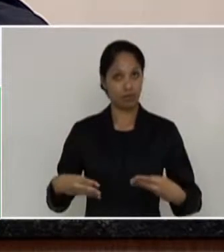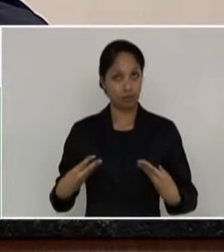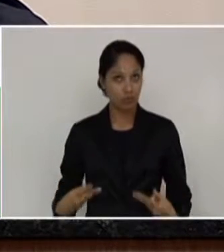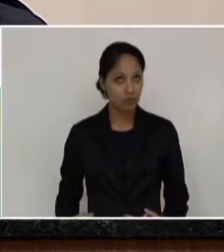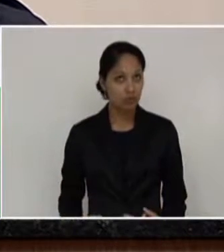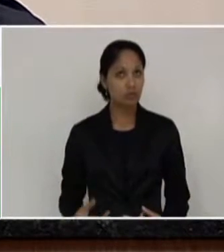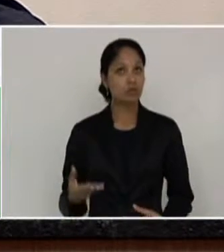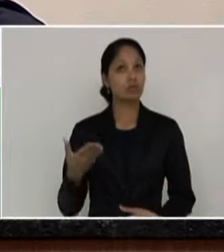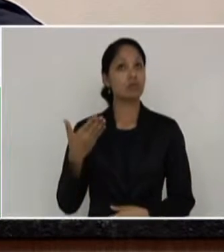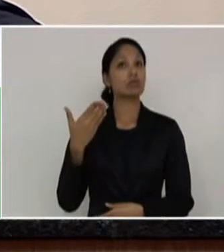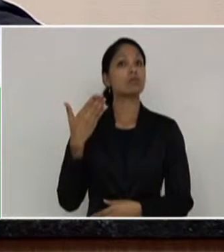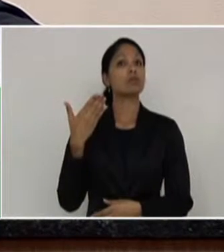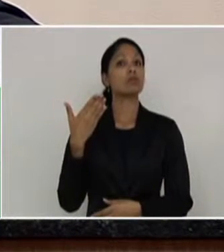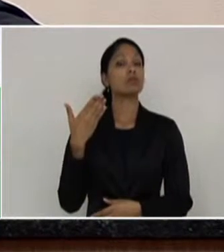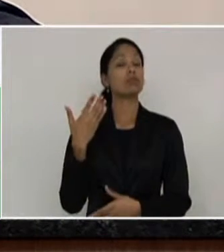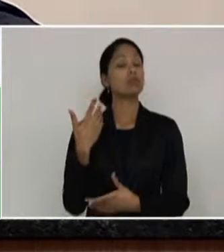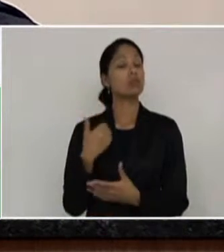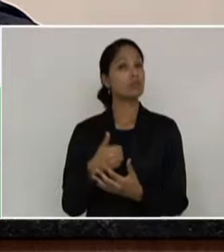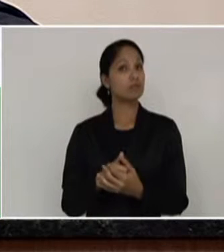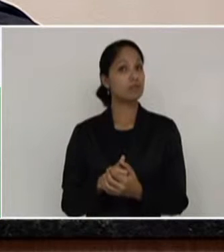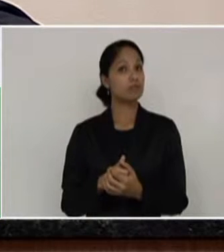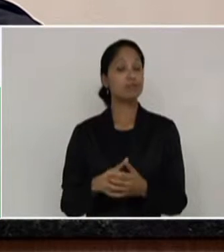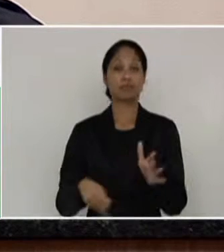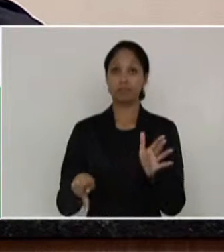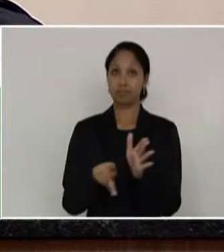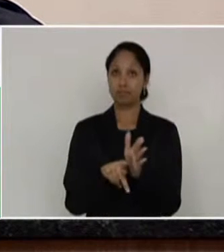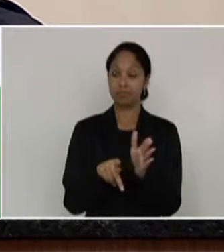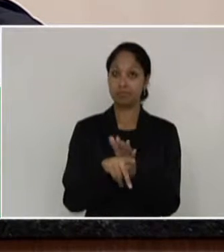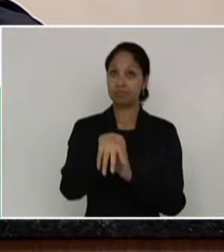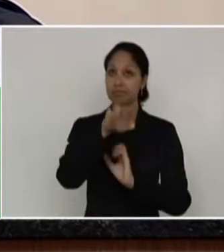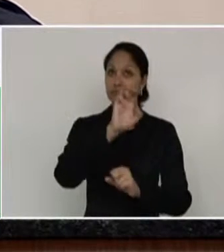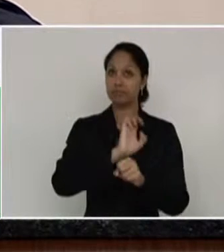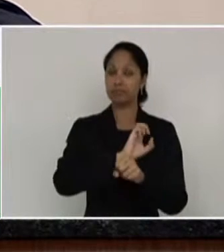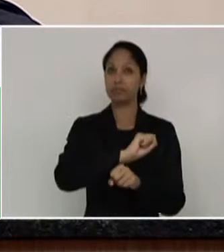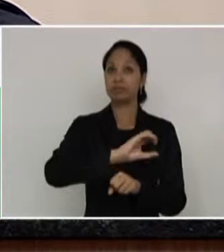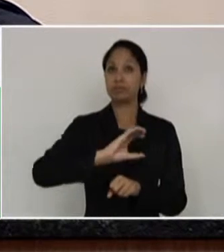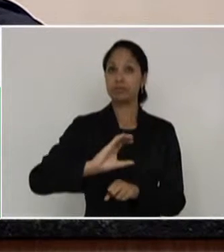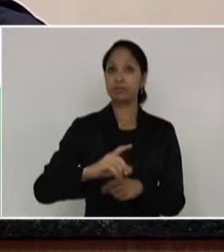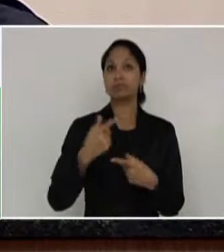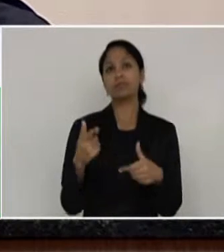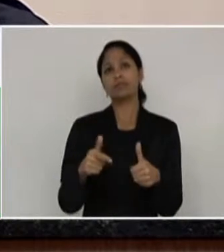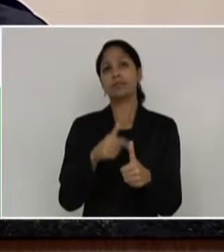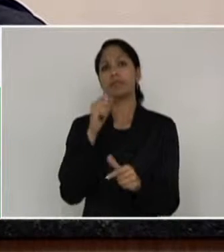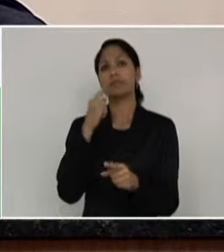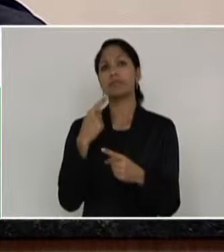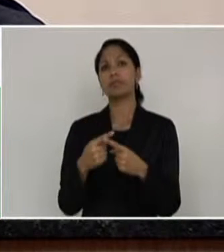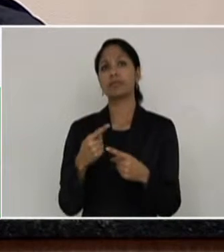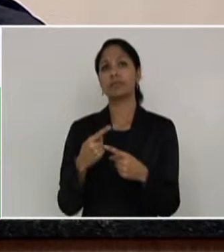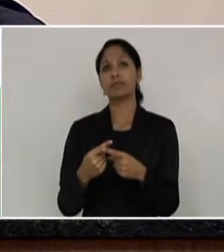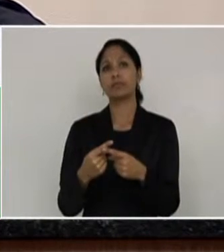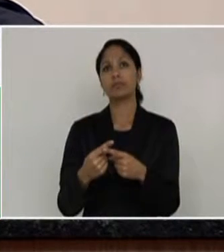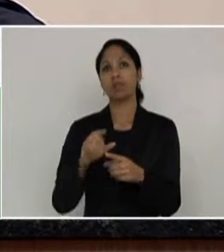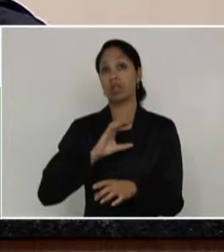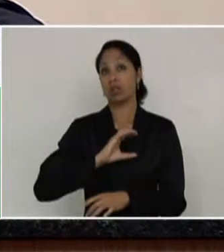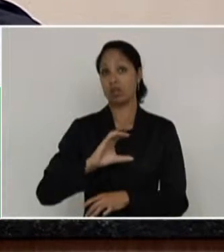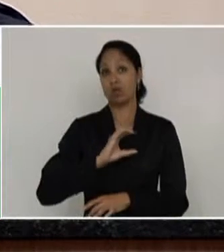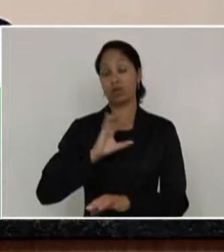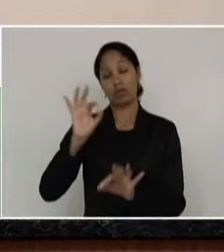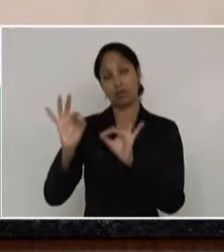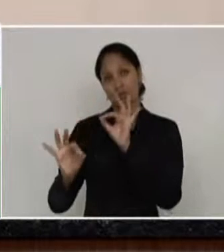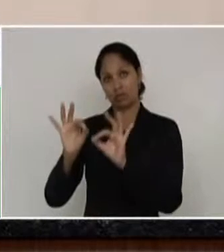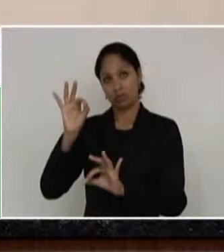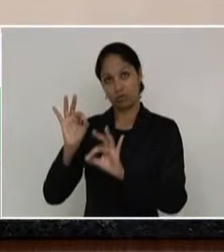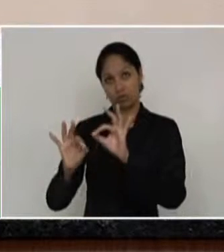está se tratando com uma tese de santa catarina primeiro pela absoluta ordenação jurídica que